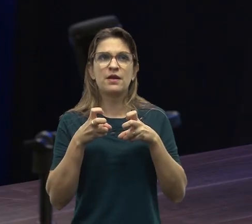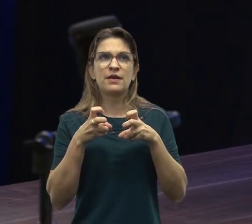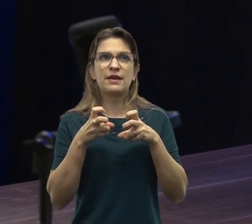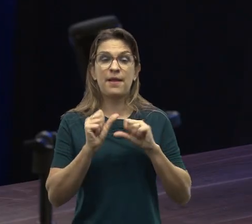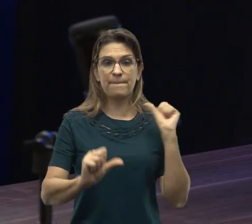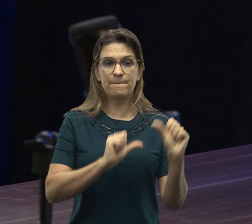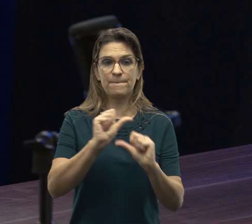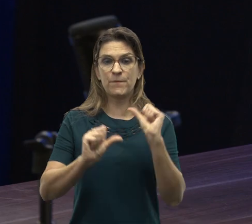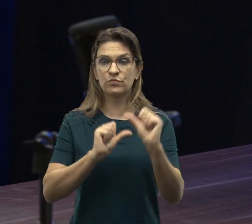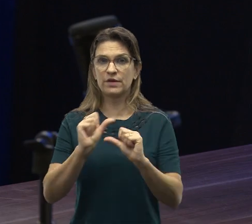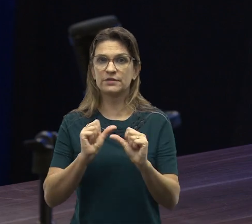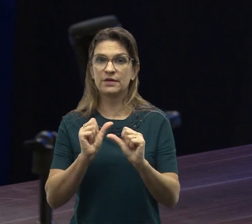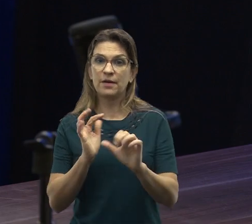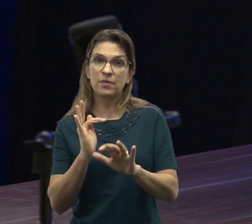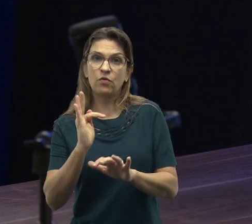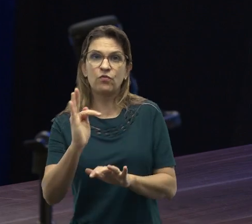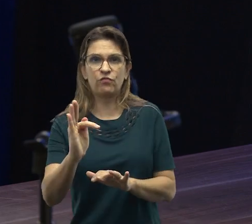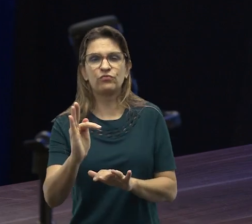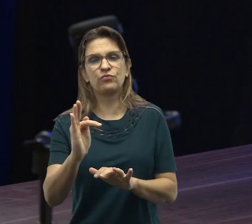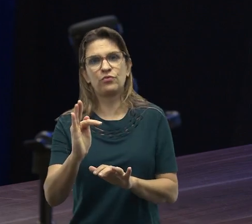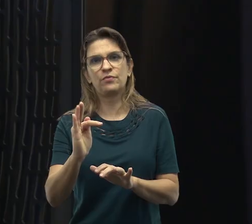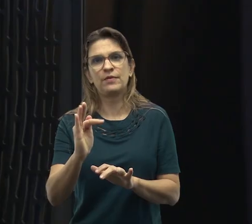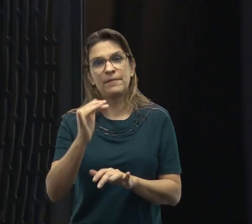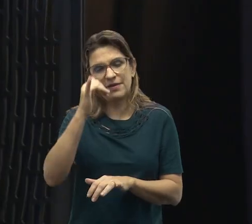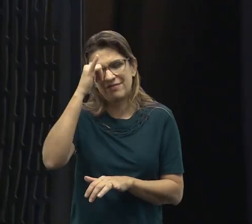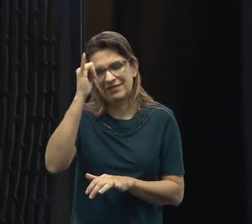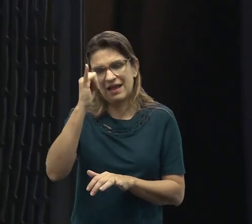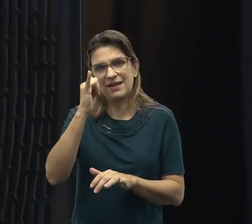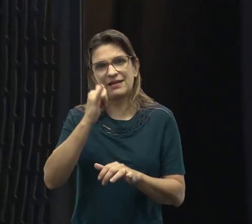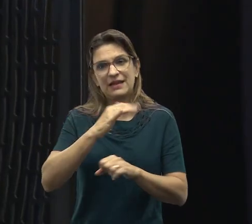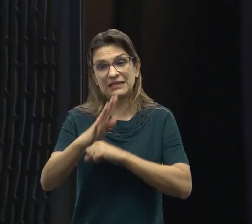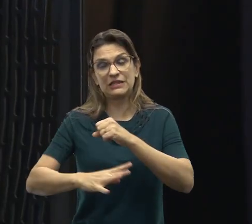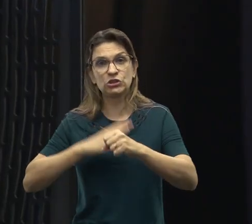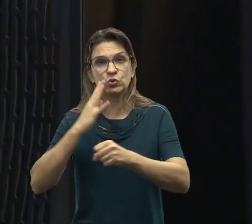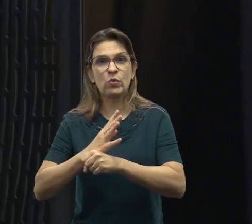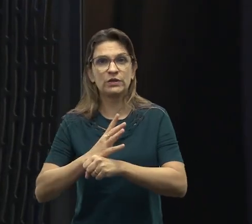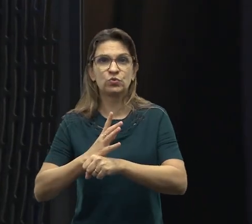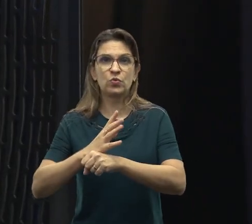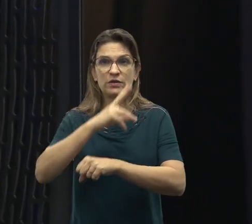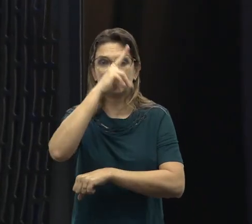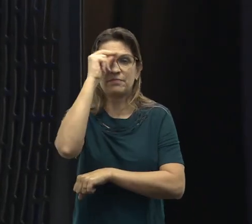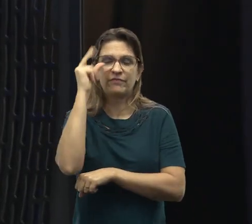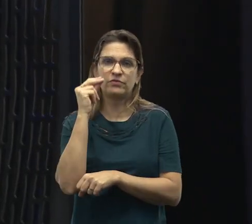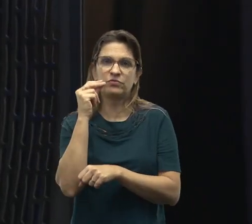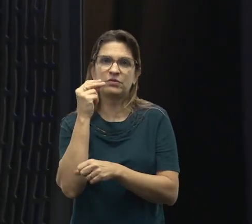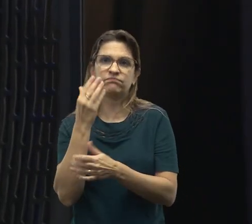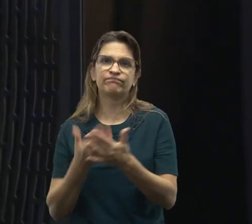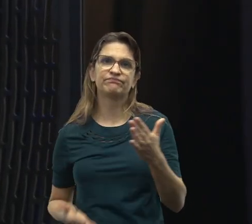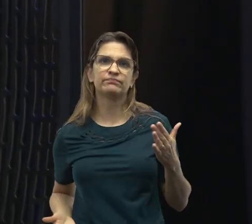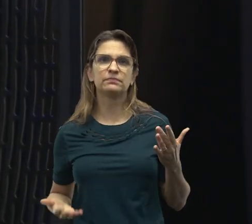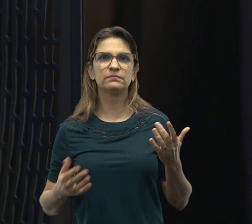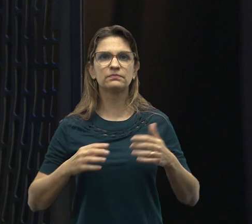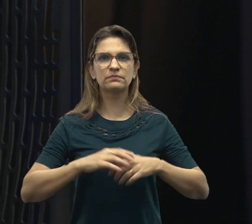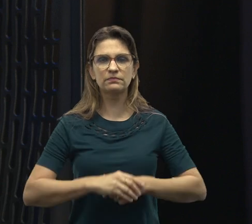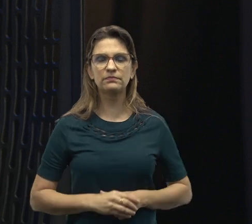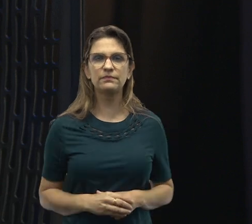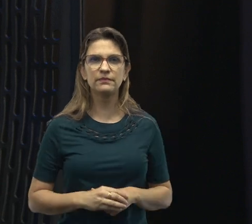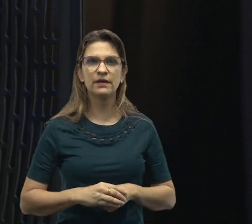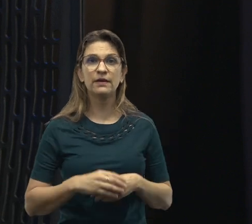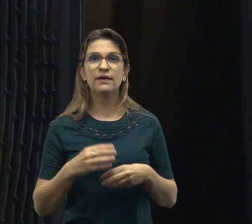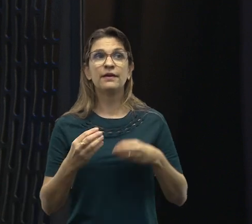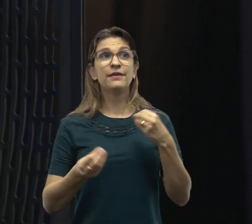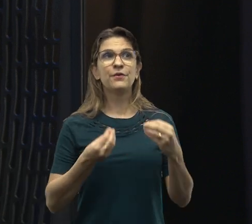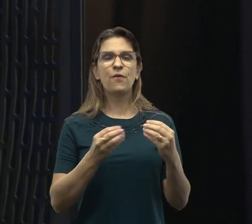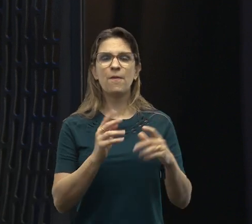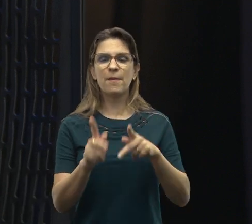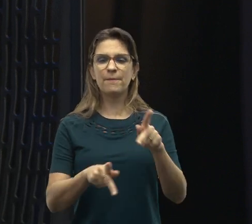não aguenta os 4 anos da gestão. E como que você vem mantendo esse contato com a comunidade, entendendo essas